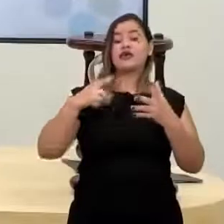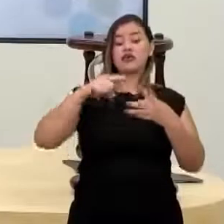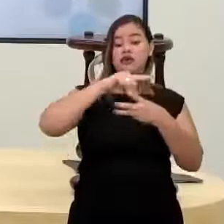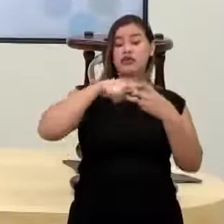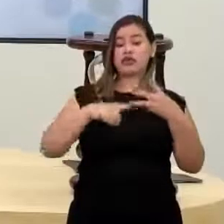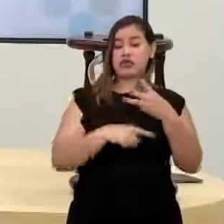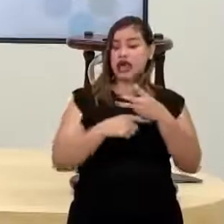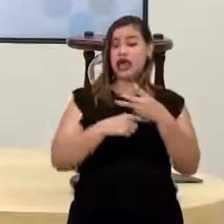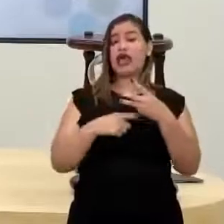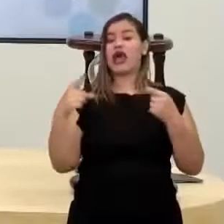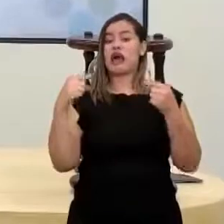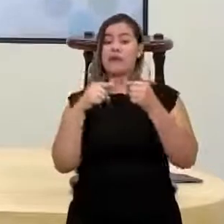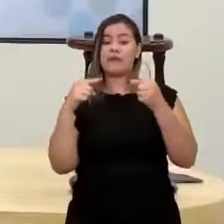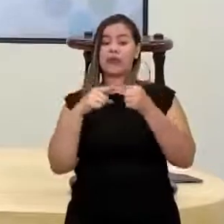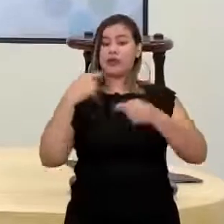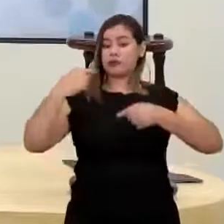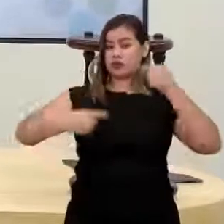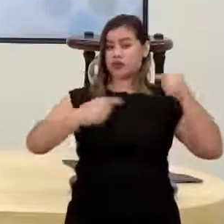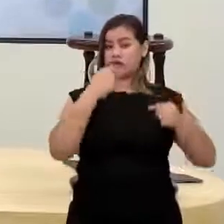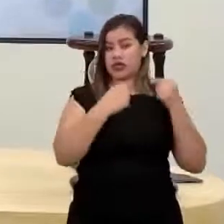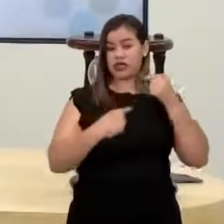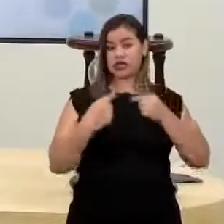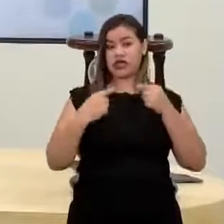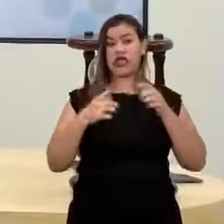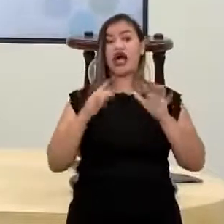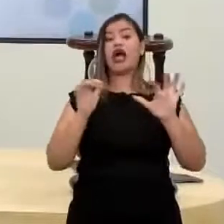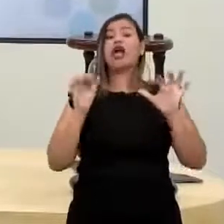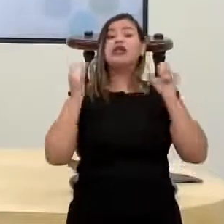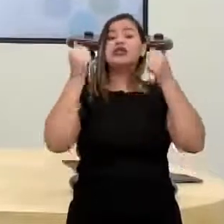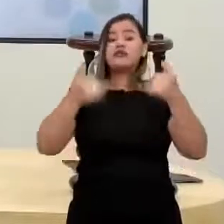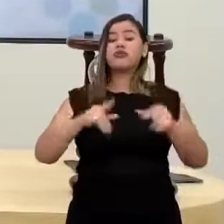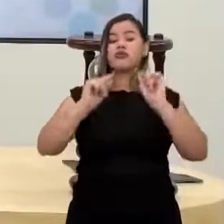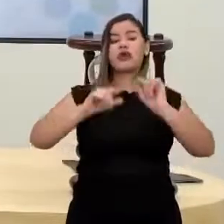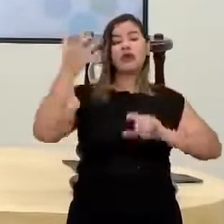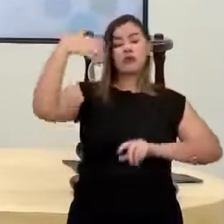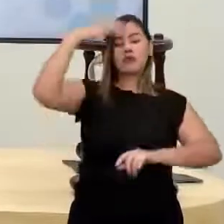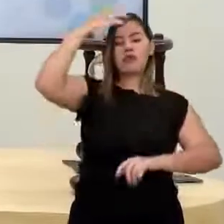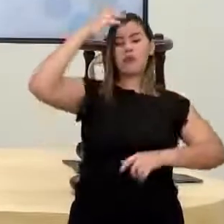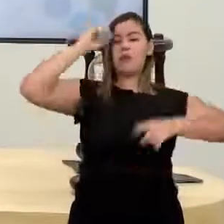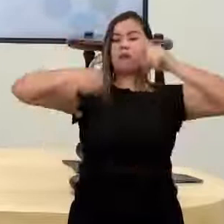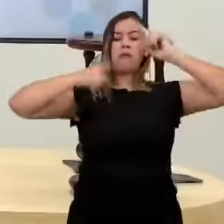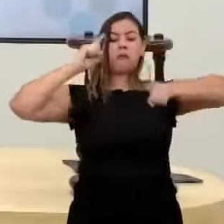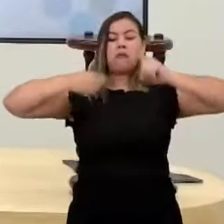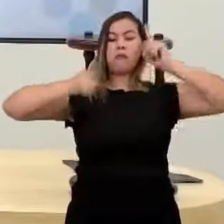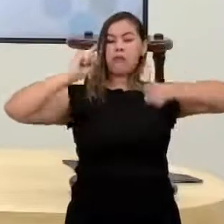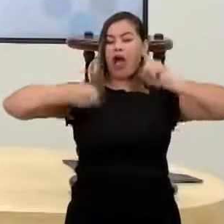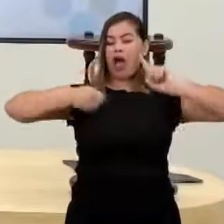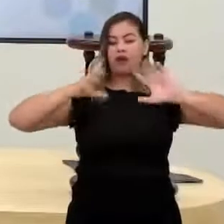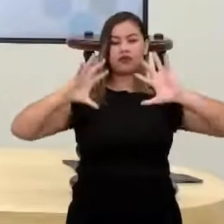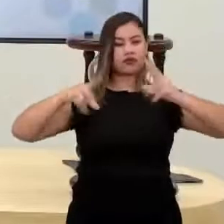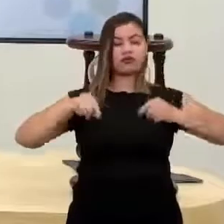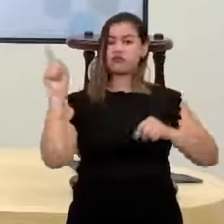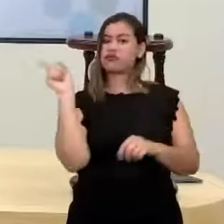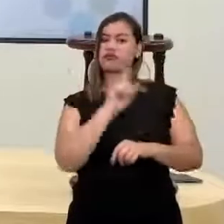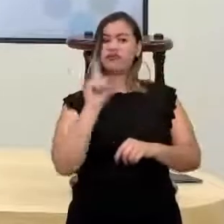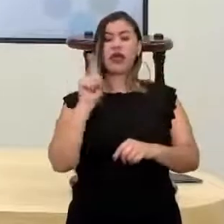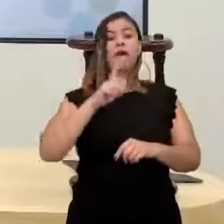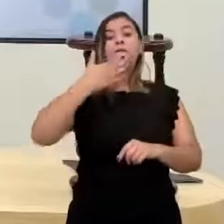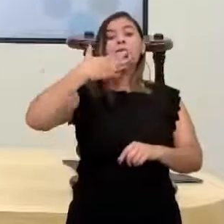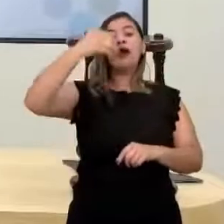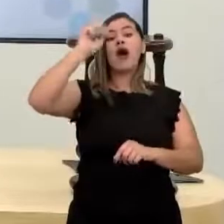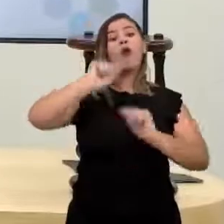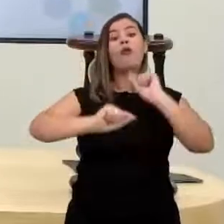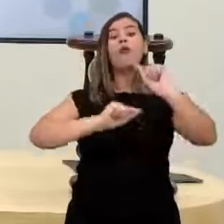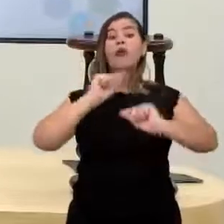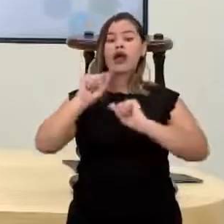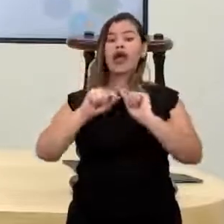política, ela diz assim, ó, que ao invés de termos um rei, um absoluto mandando em tudo, a melhor forma